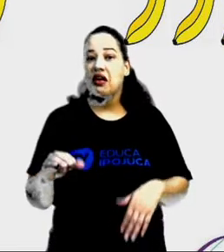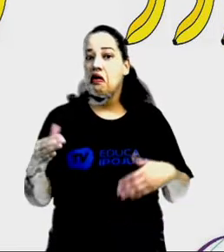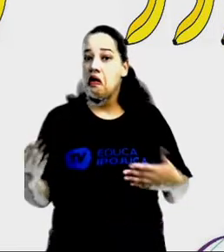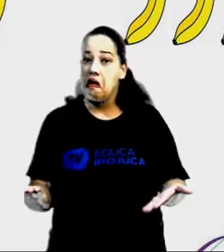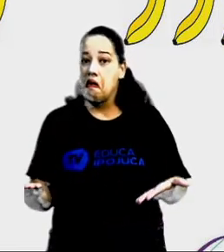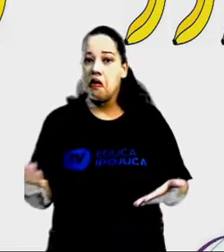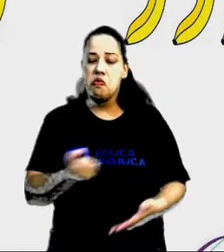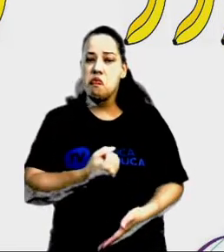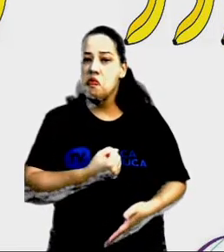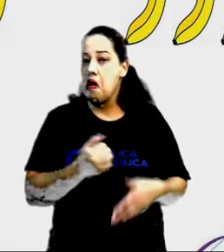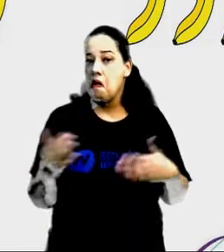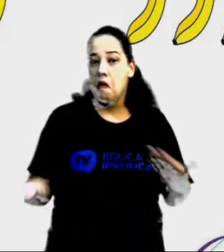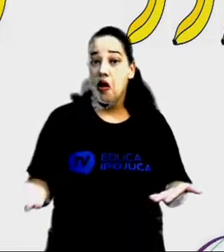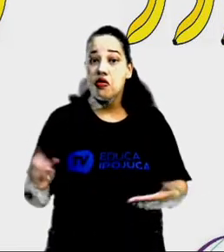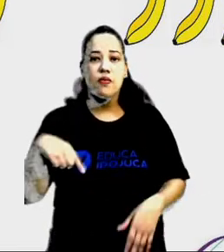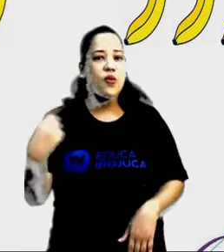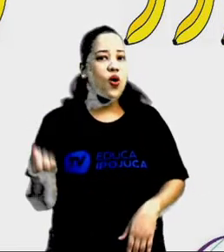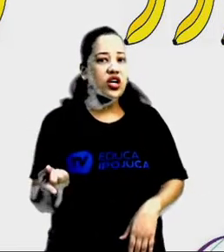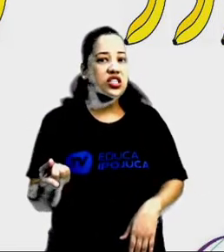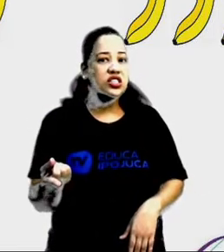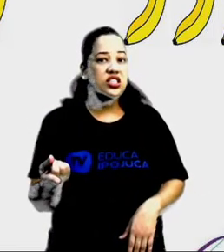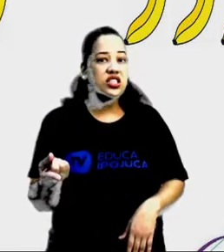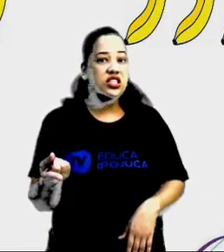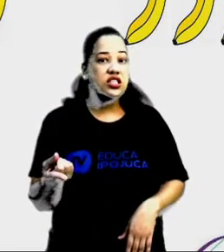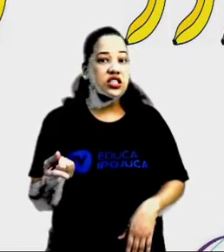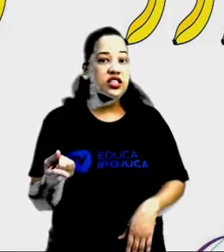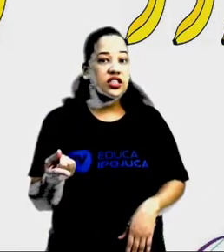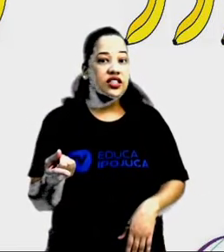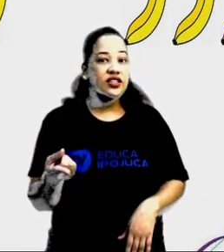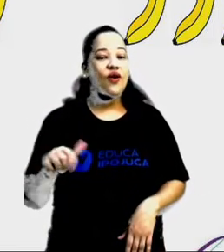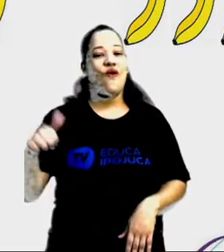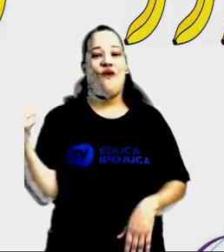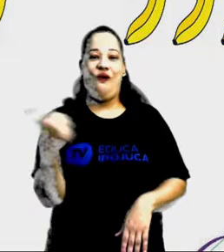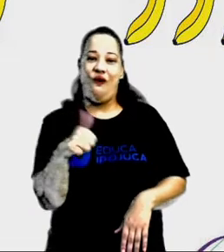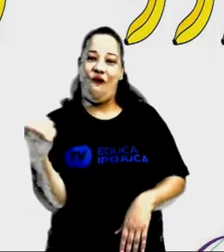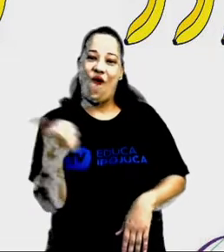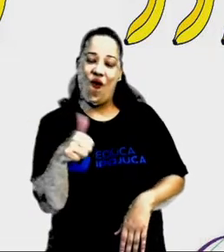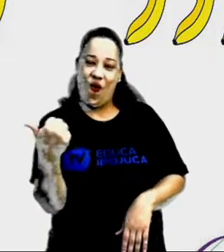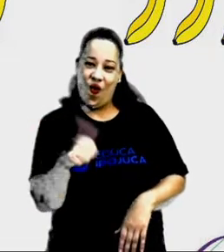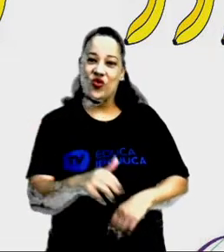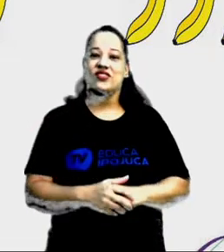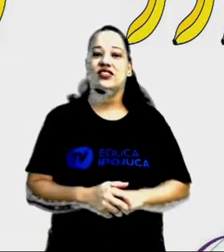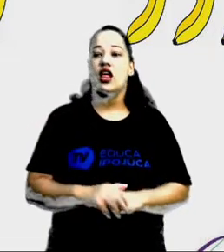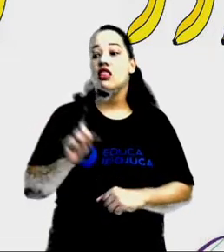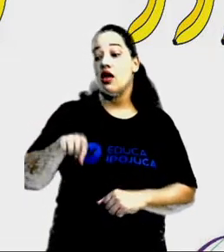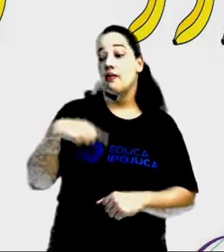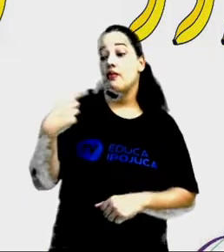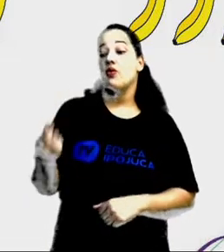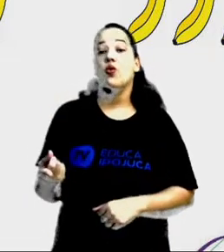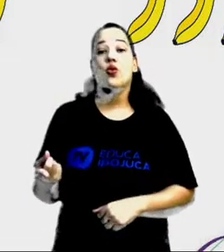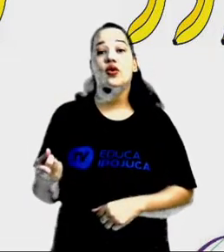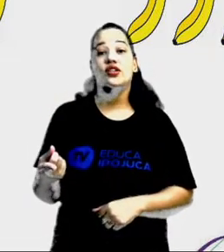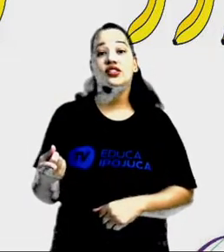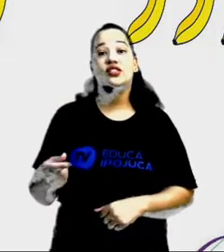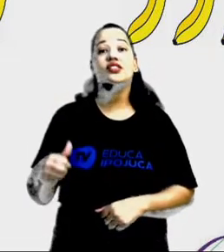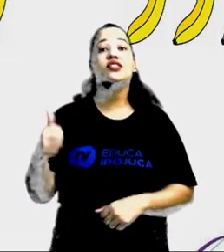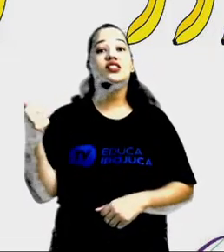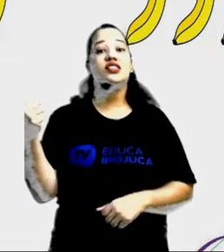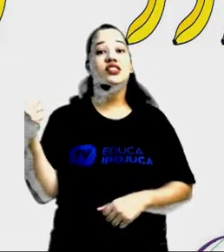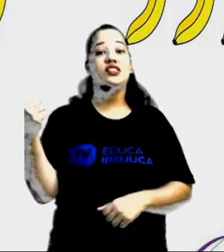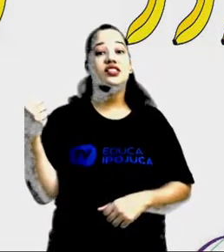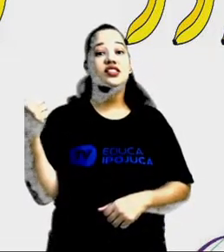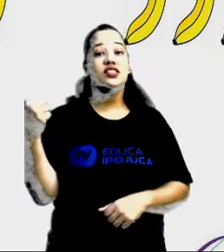número agora, depois do 10? É o número 11. Depois do 11 é o número